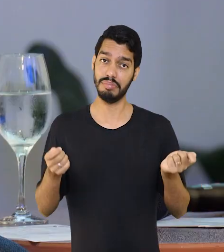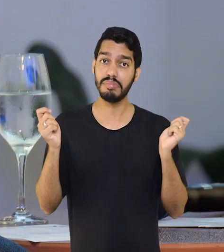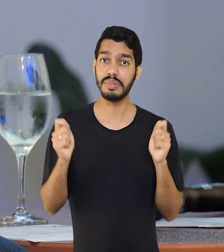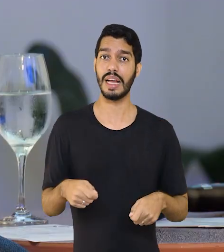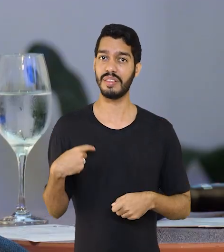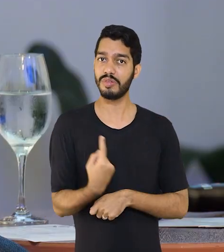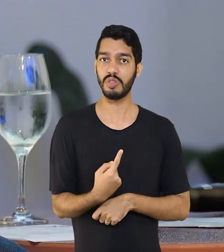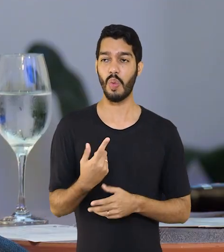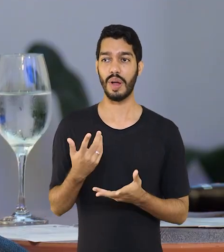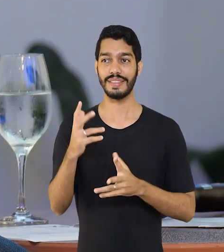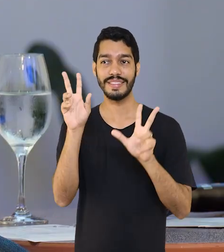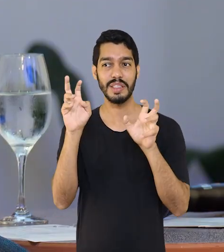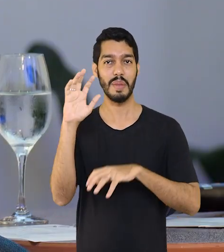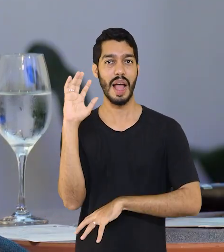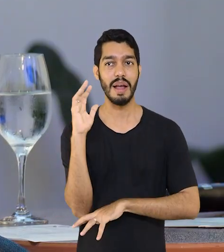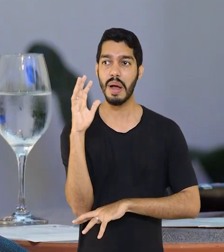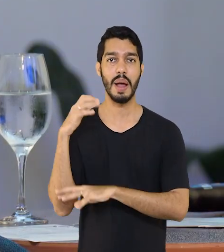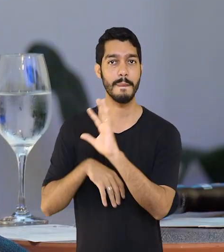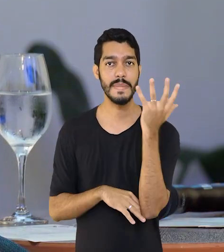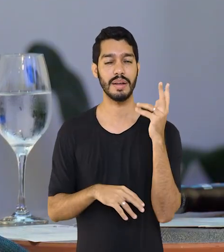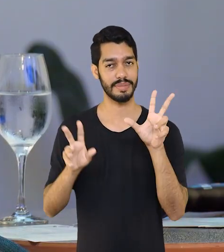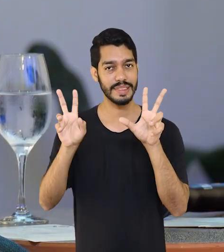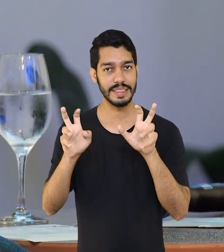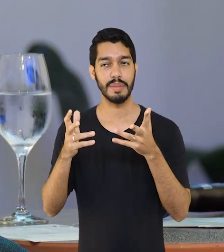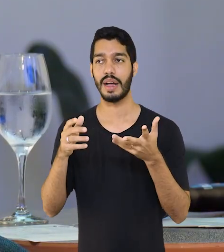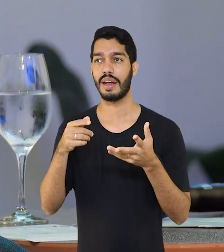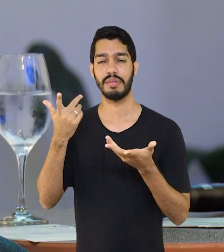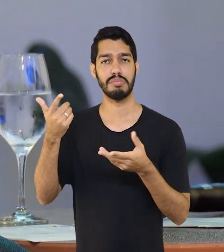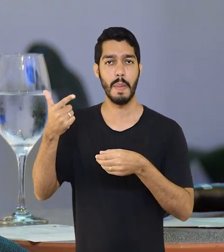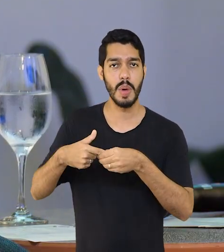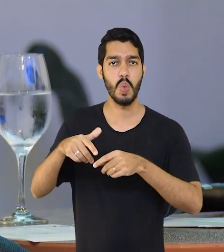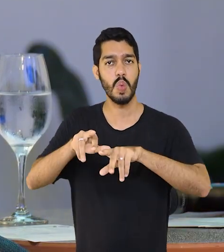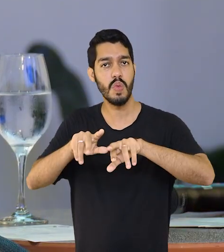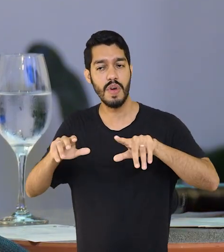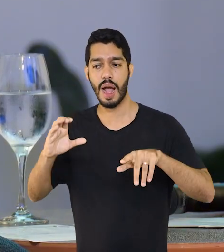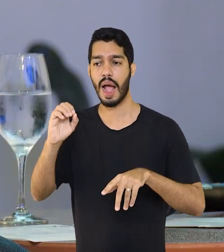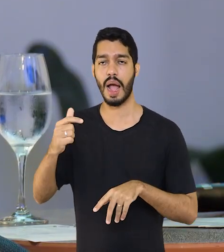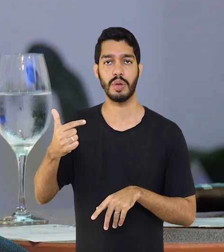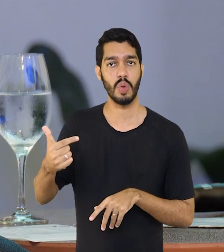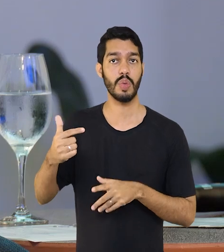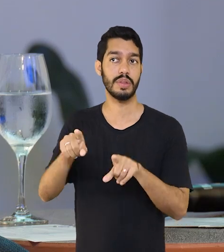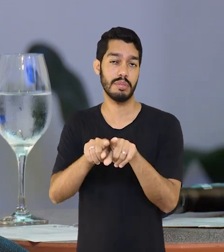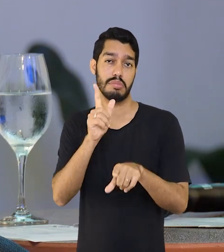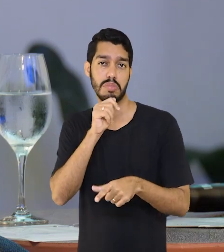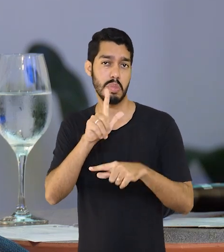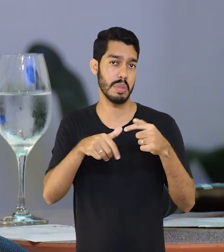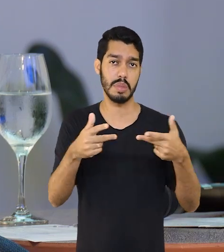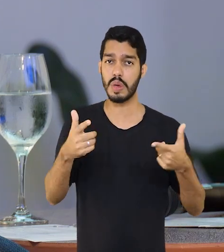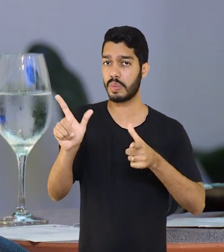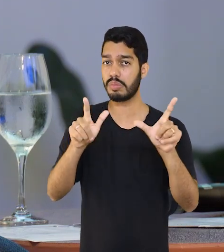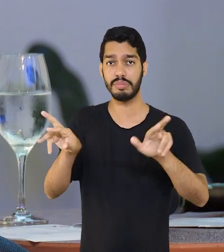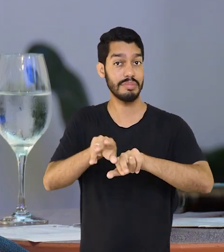reduzir a pegada ambiental, não só a questão de carbono, mas todos os outros recursos naturais, água, materiais, etc. Porque